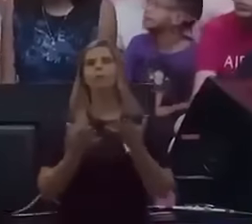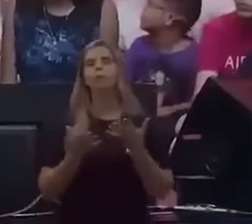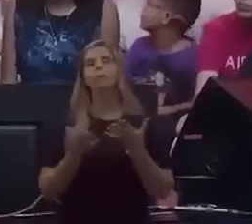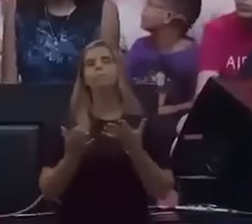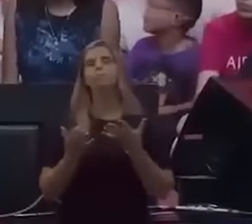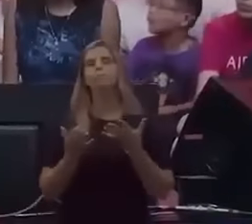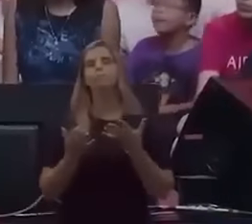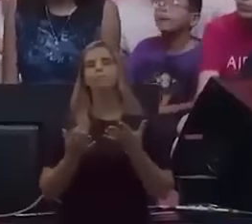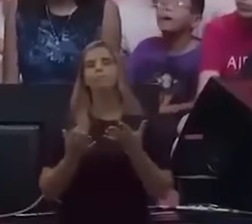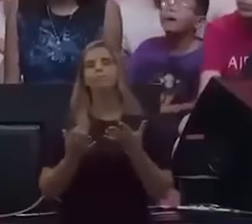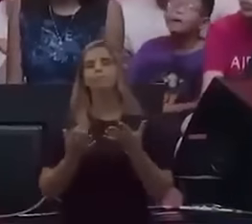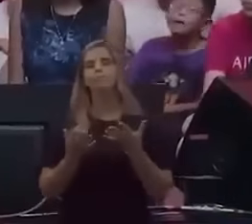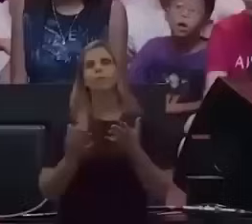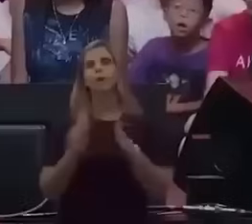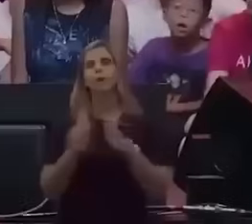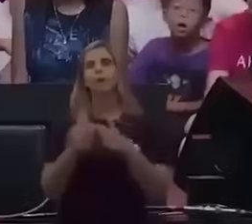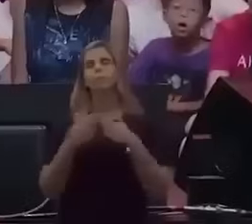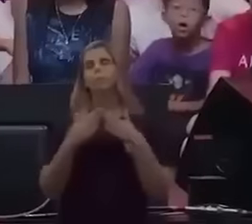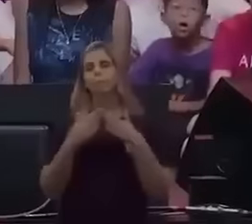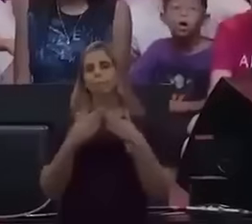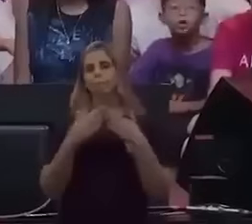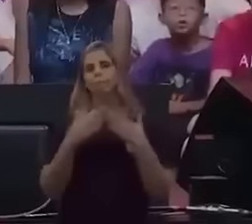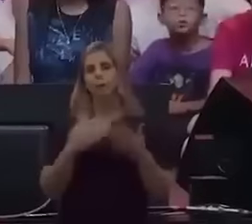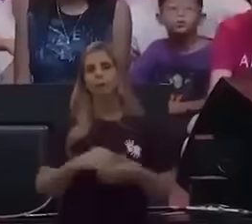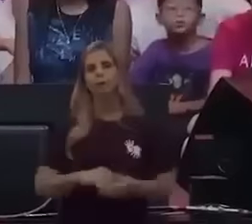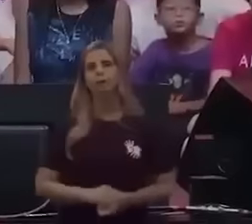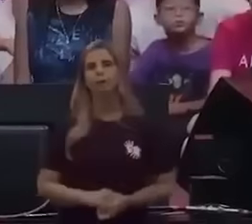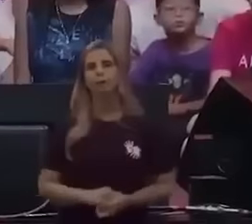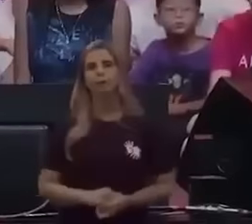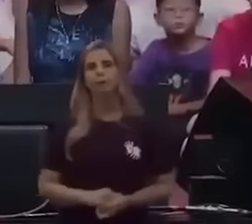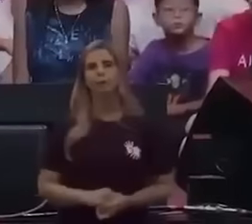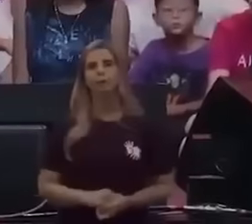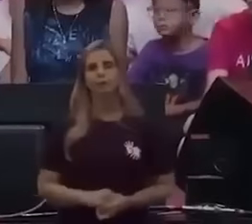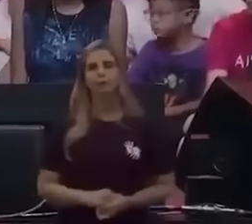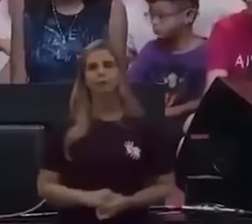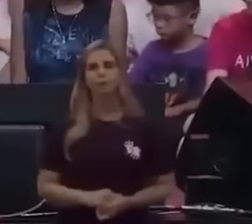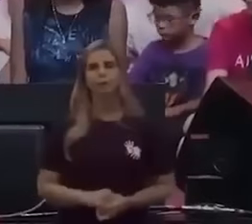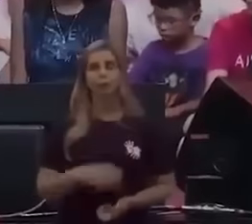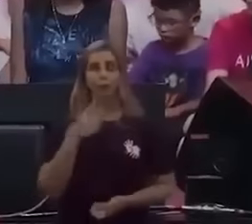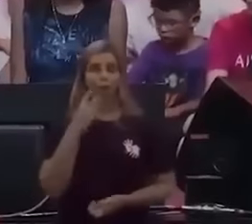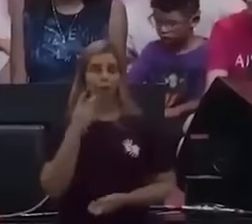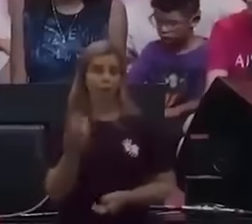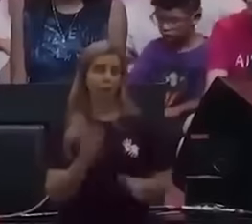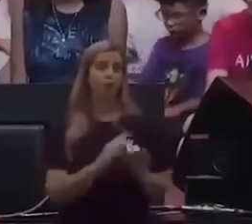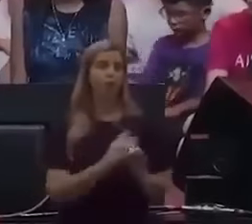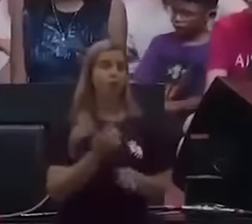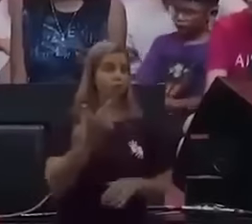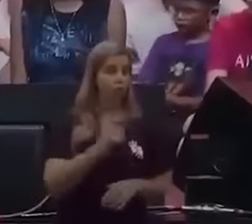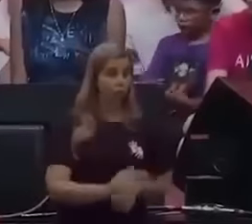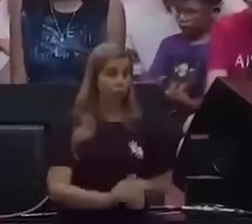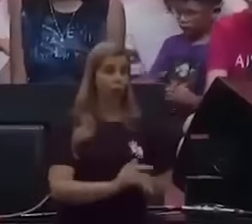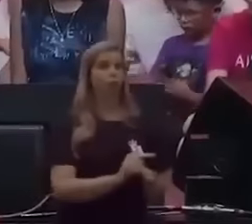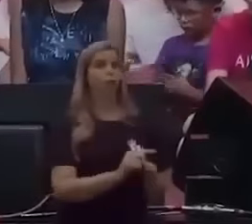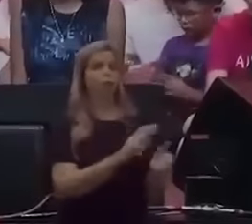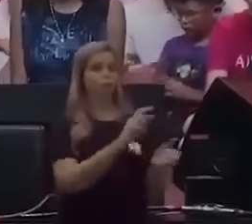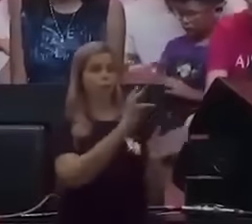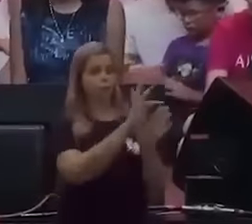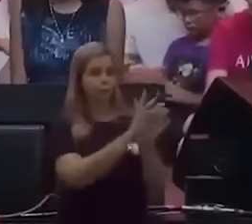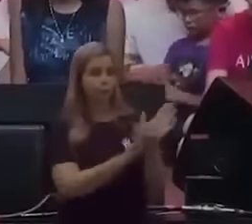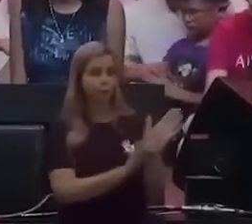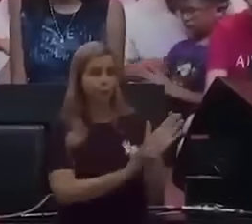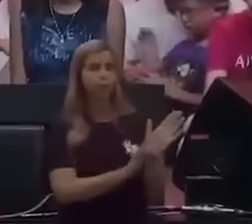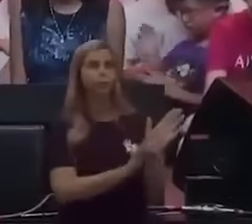a vocês para só voltar nesta passagem já na conclusão da minha fala. O